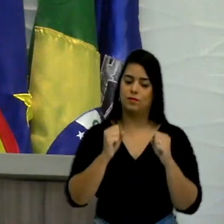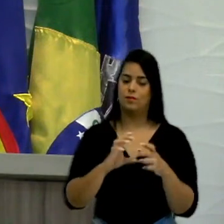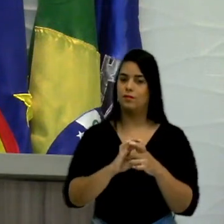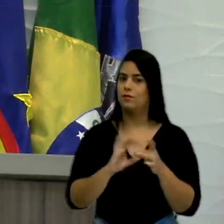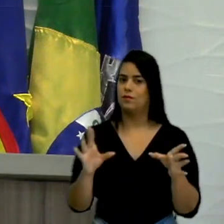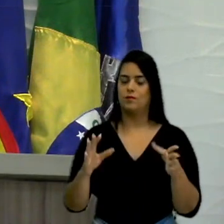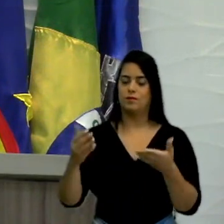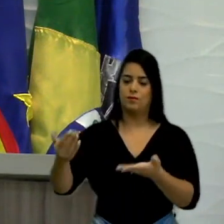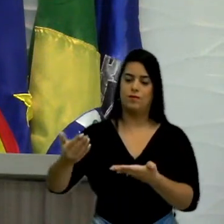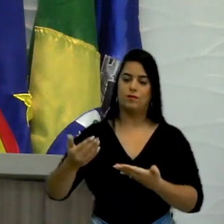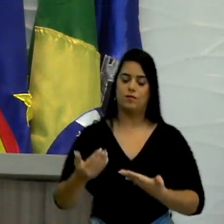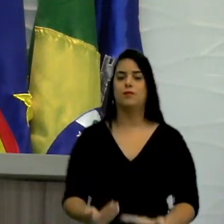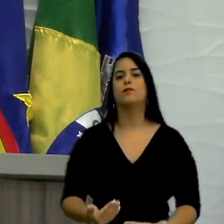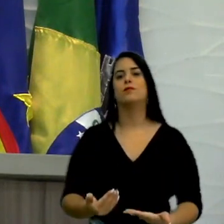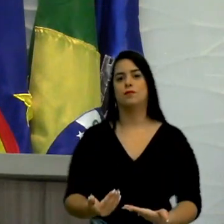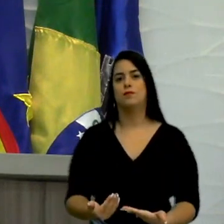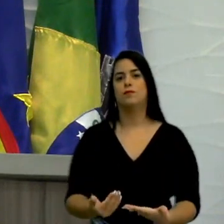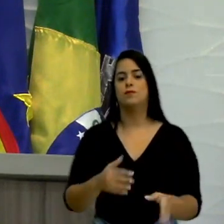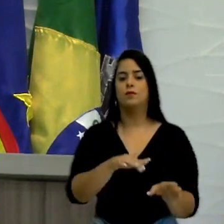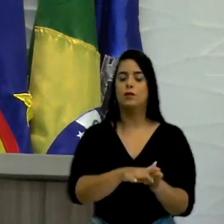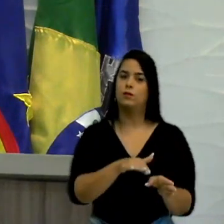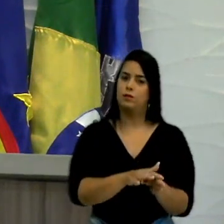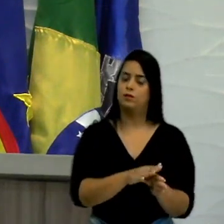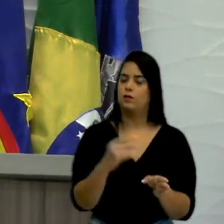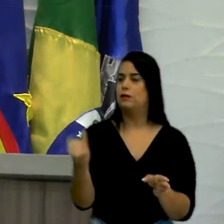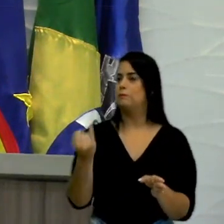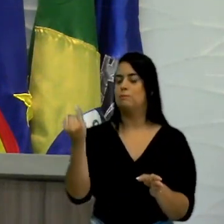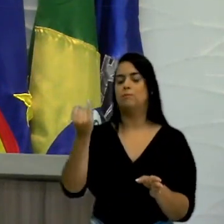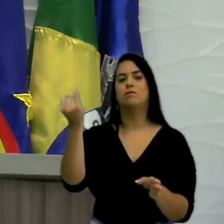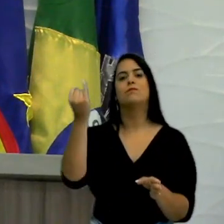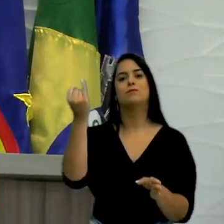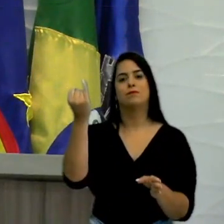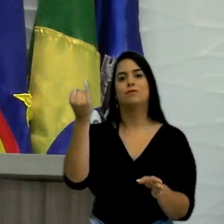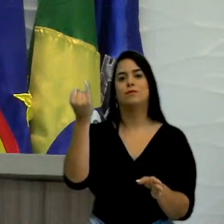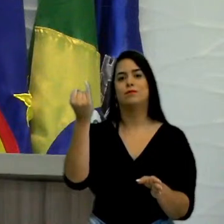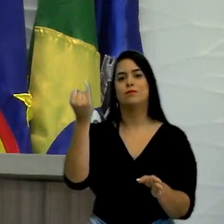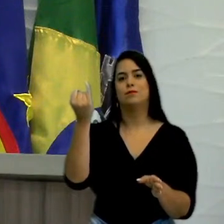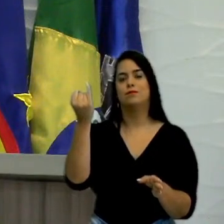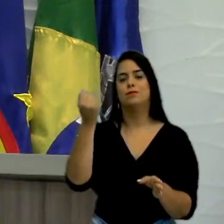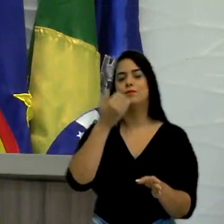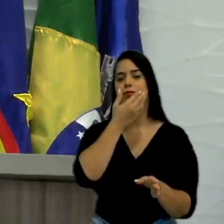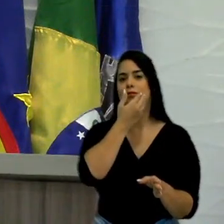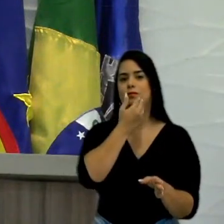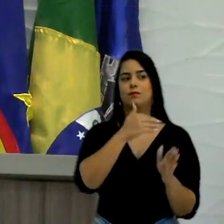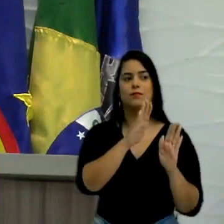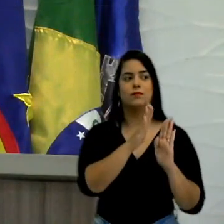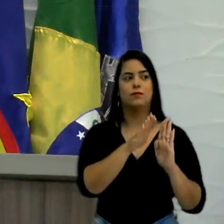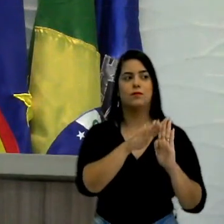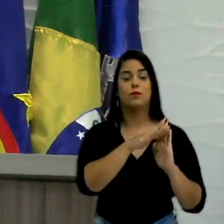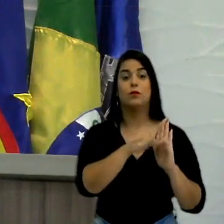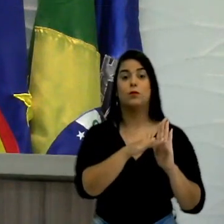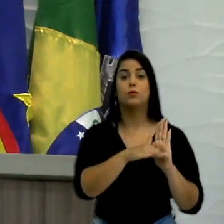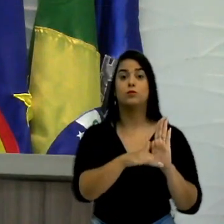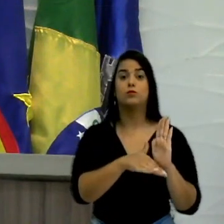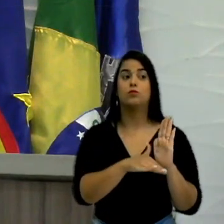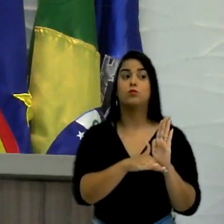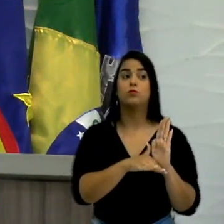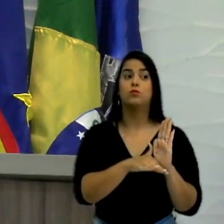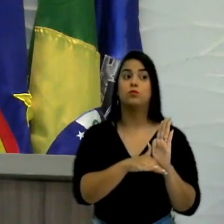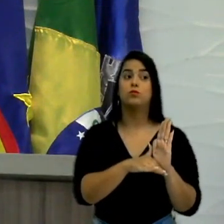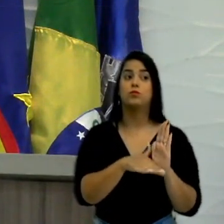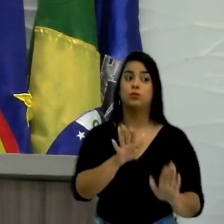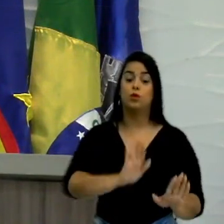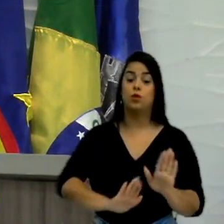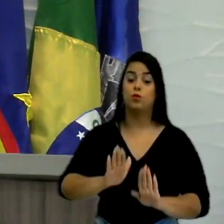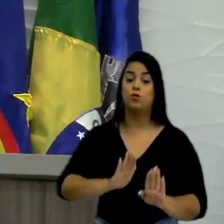de homologação, que o Conselho tem um papel importantíssimo no programa Garantia Safra, que é de fazer o controle social.